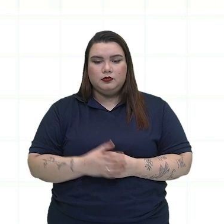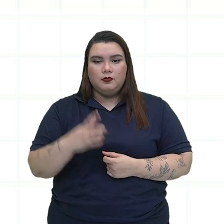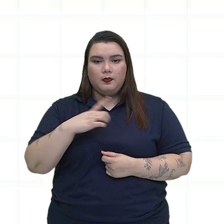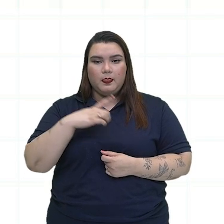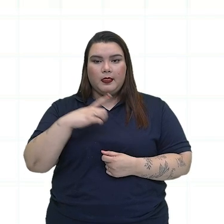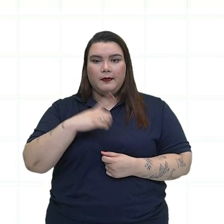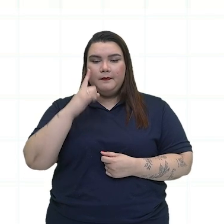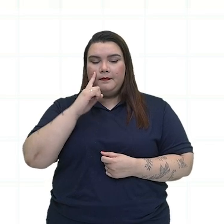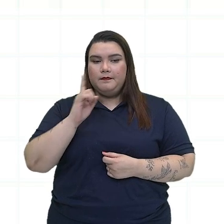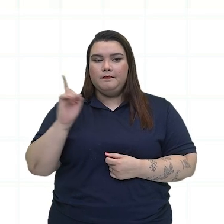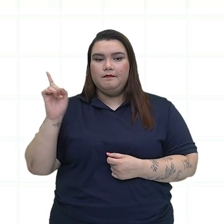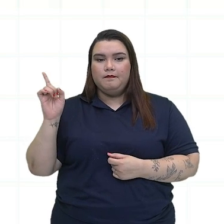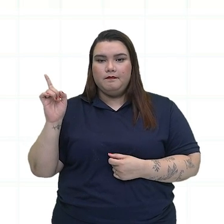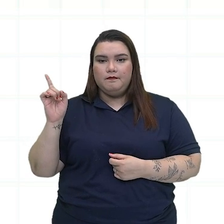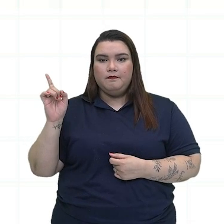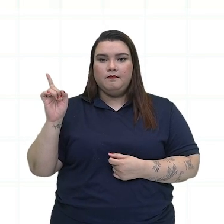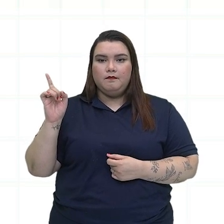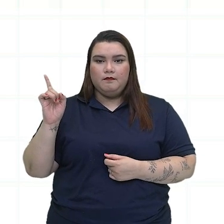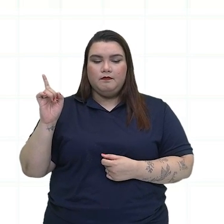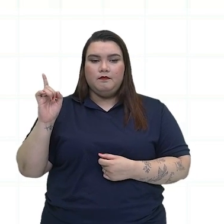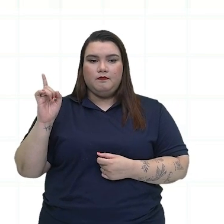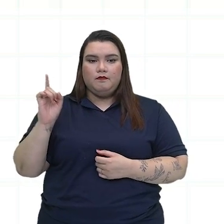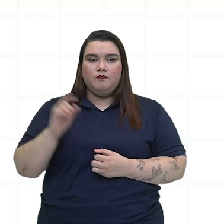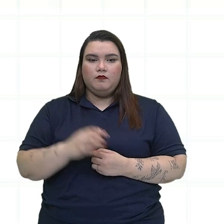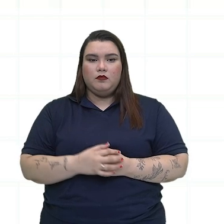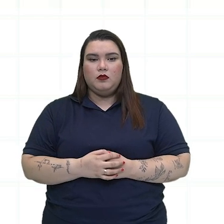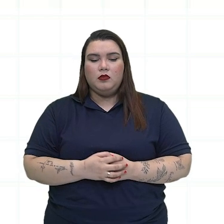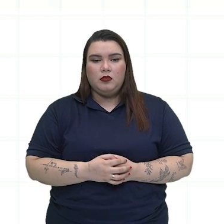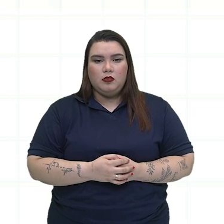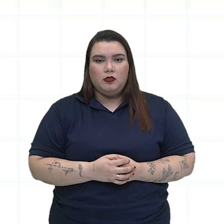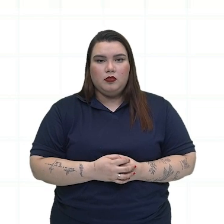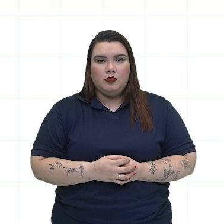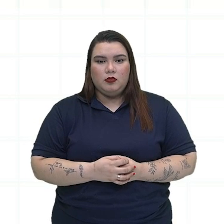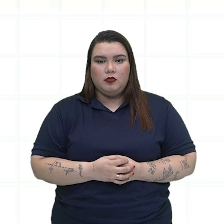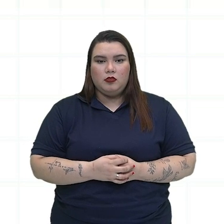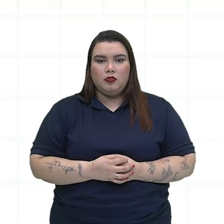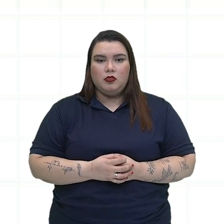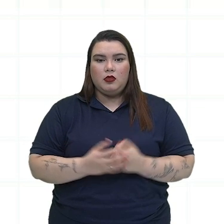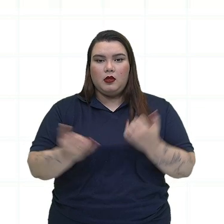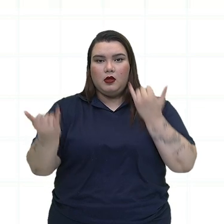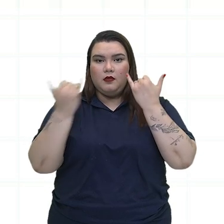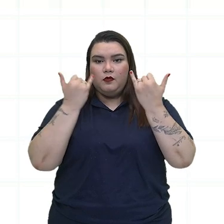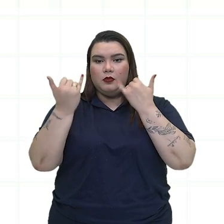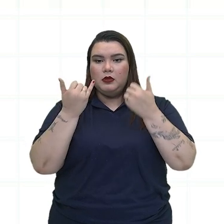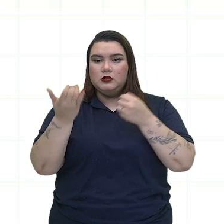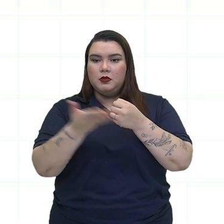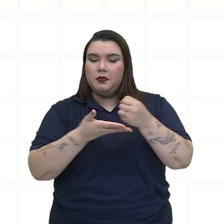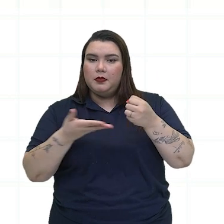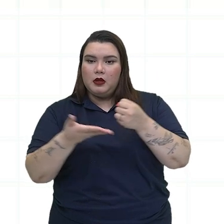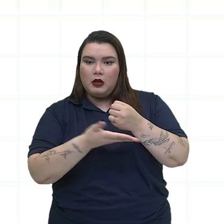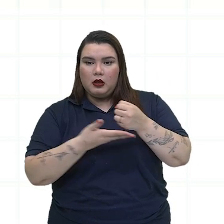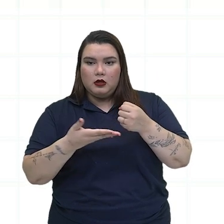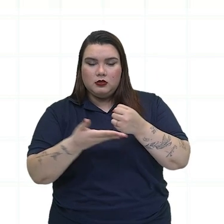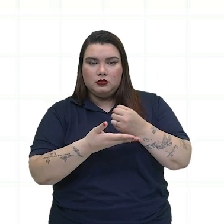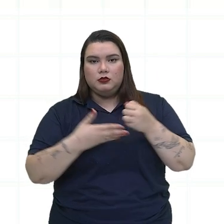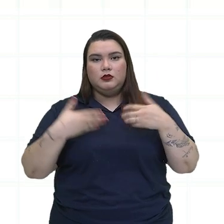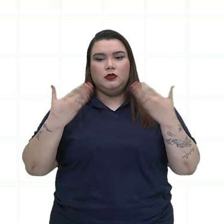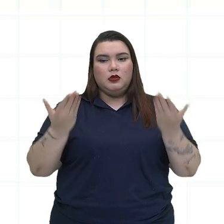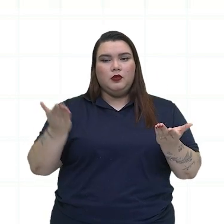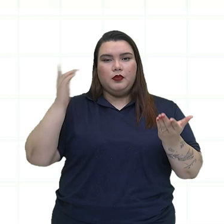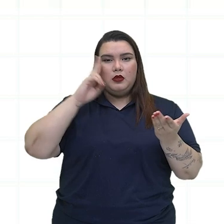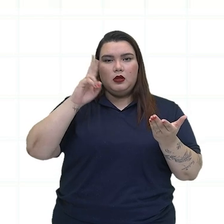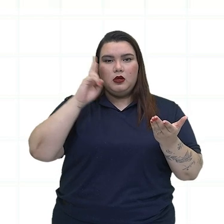nós temos basic identification, a informação básica, né?